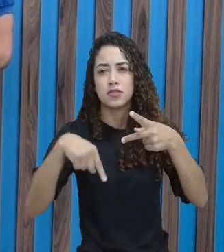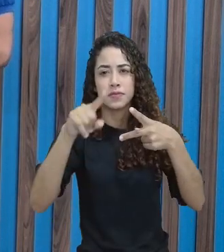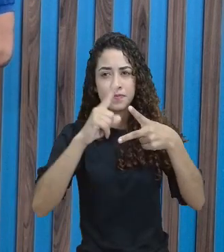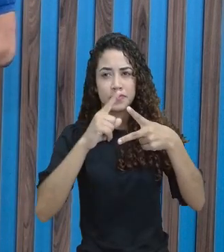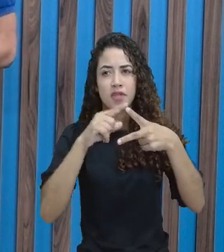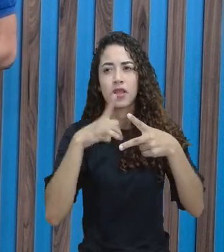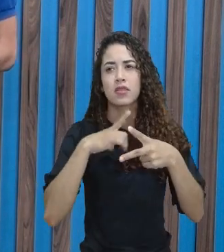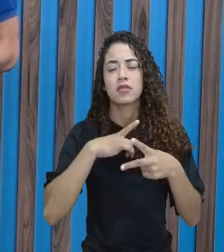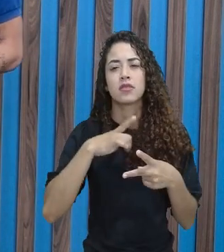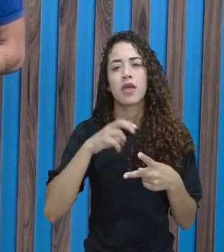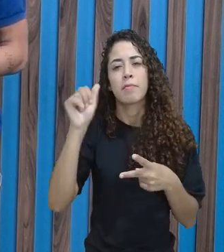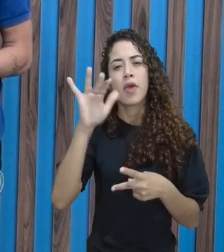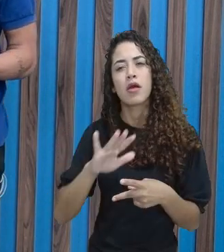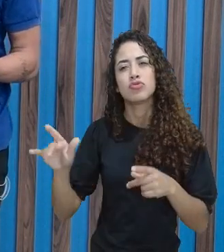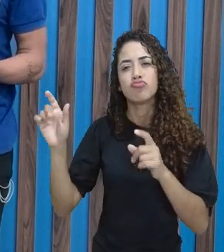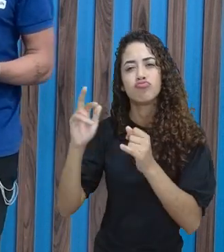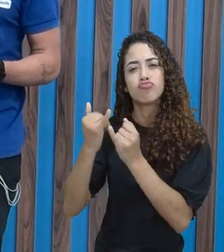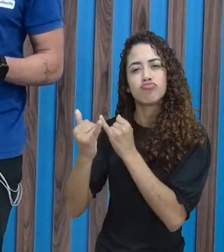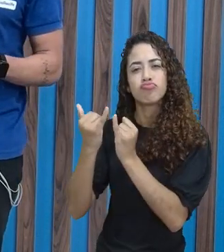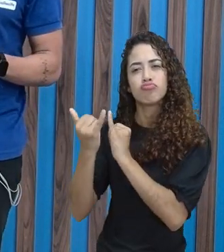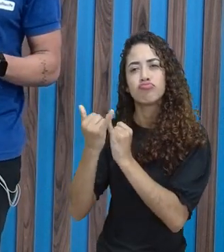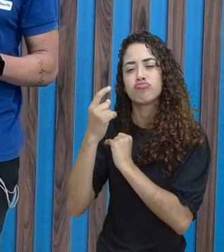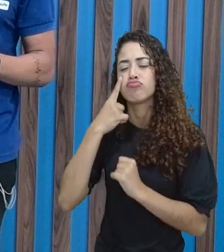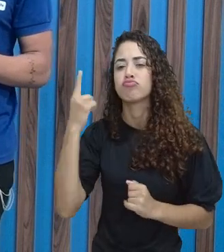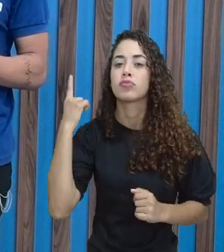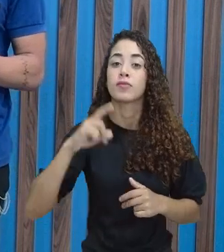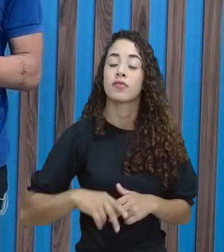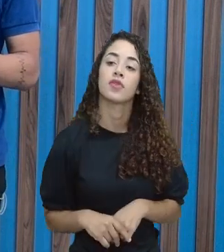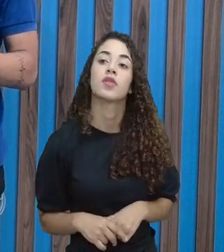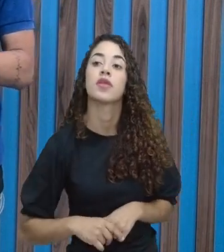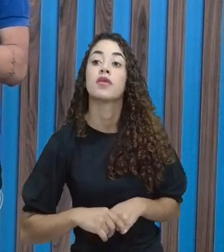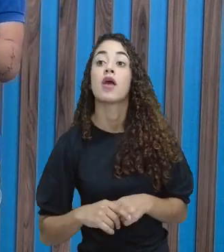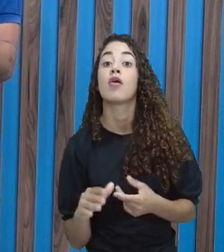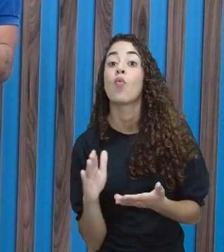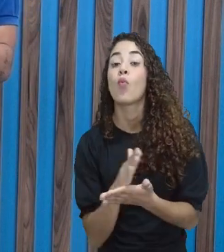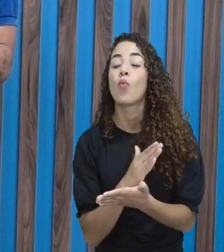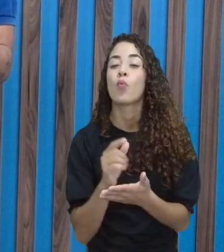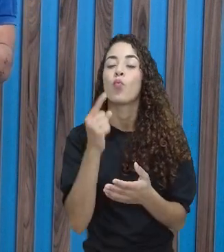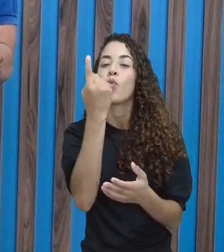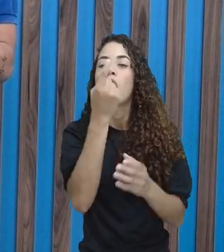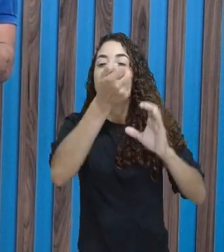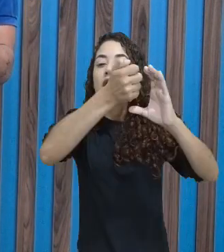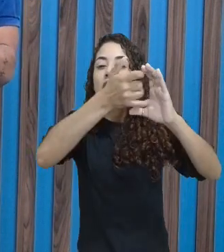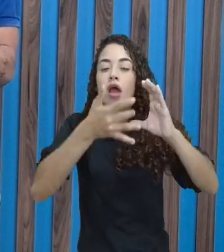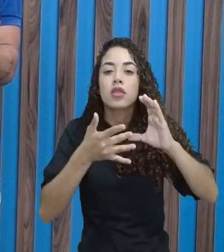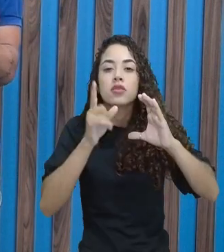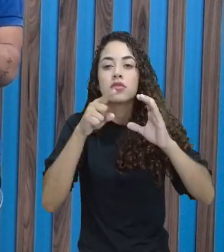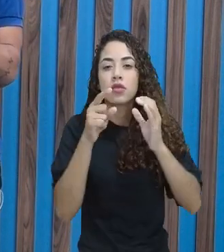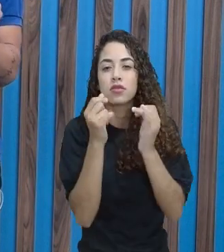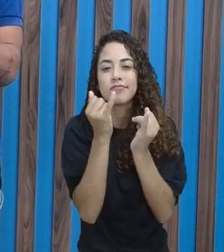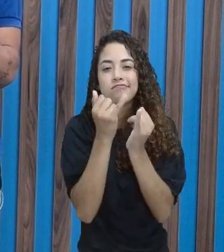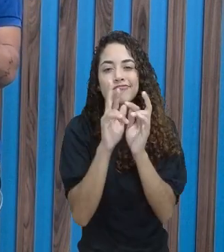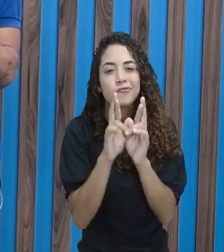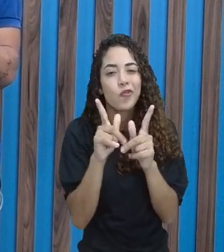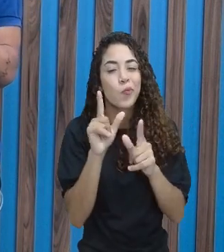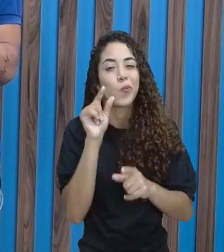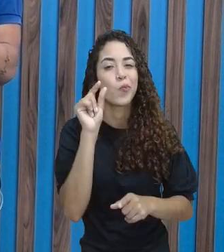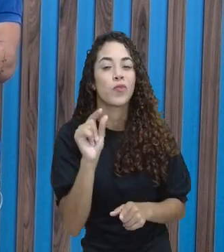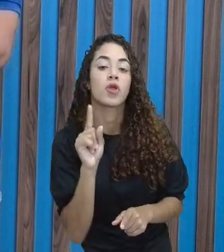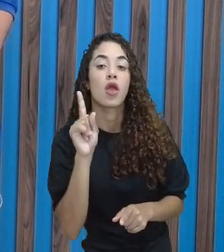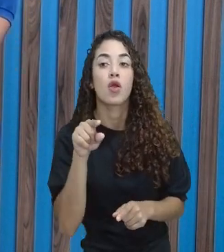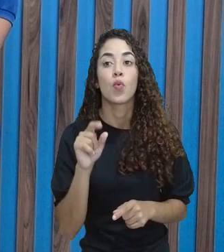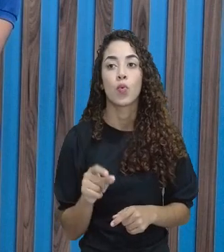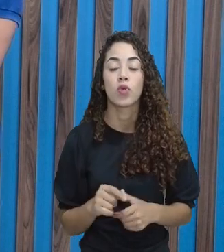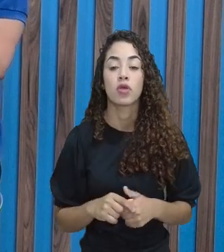imagem na tela para vocês. O que muda, uma das características que muda, né, ali, um para o outro,